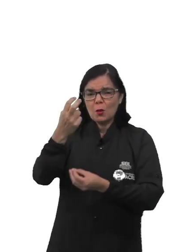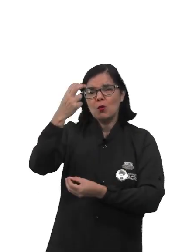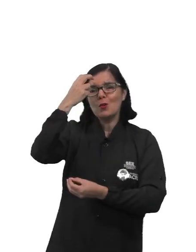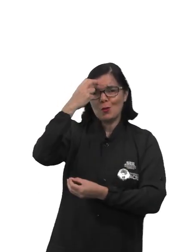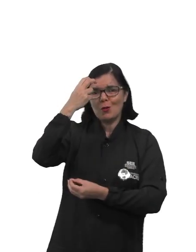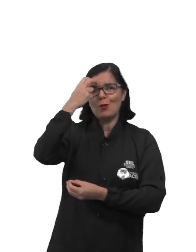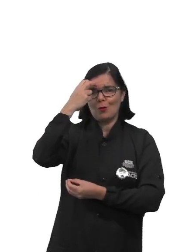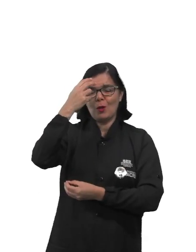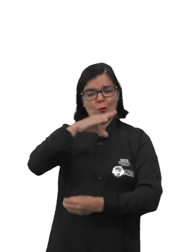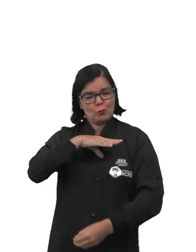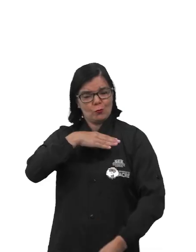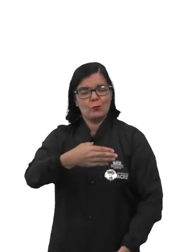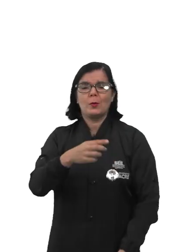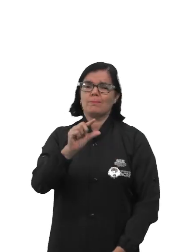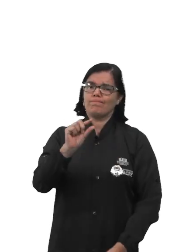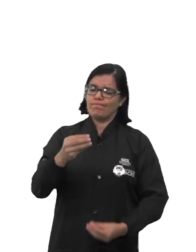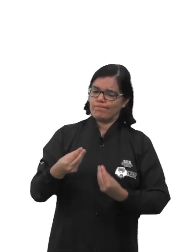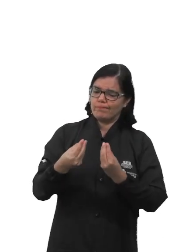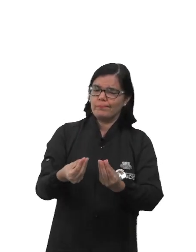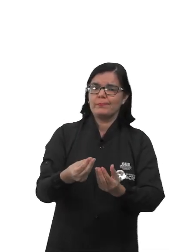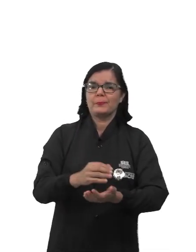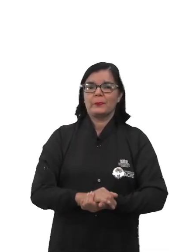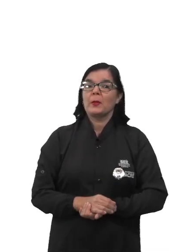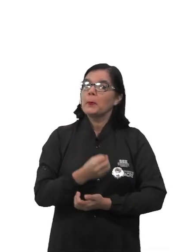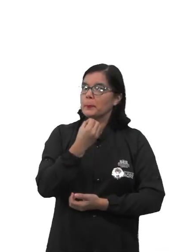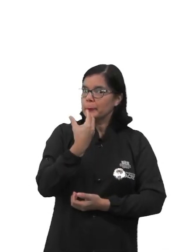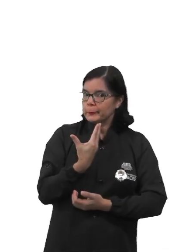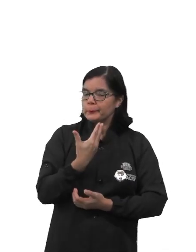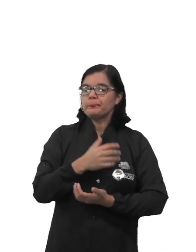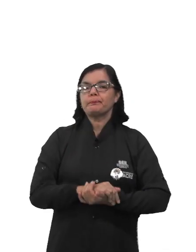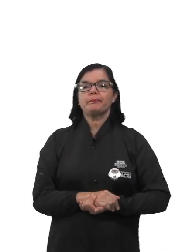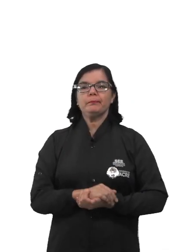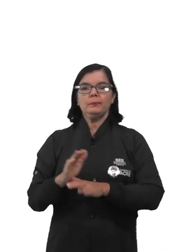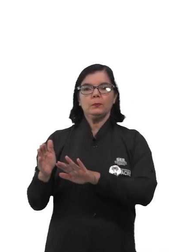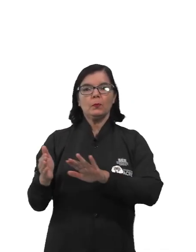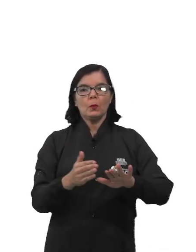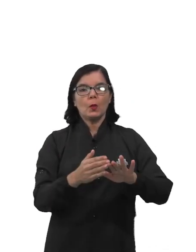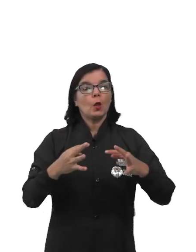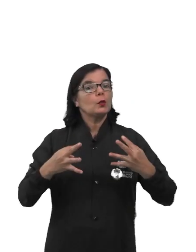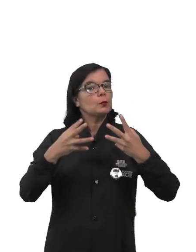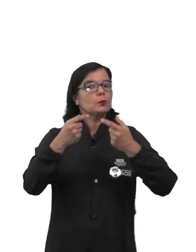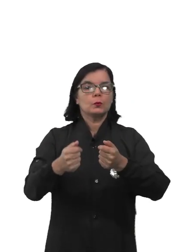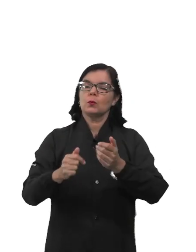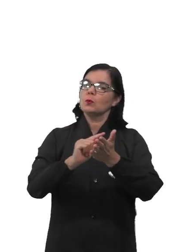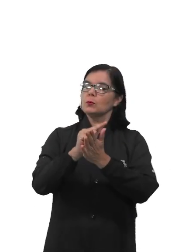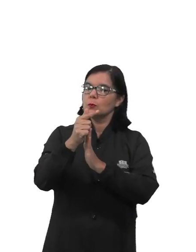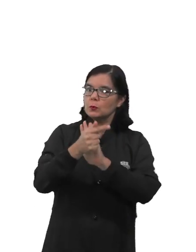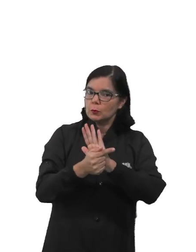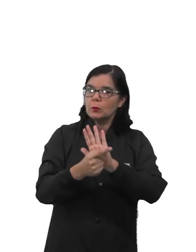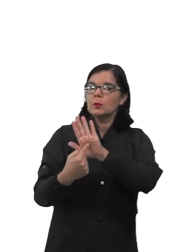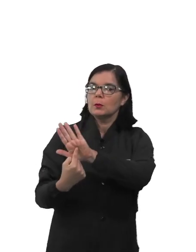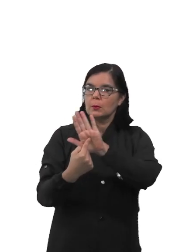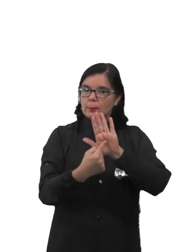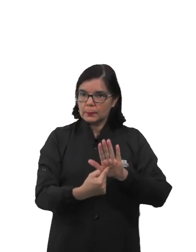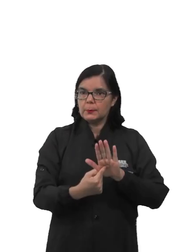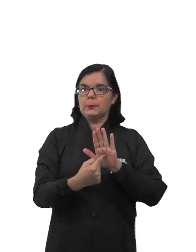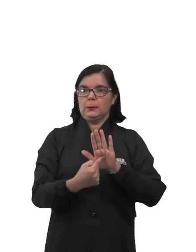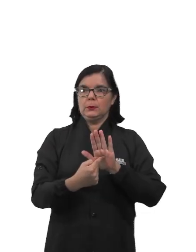pouco de coragem. Muito bem, bora pronunciá-lo. Todo gênero apresenta